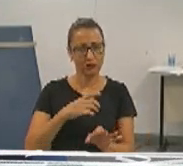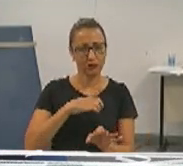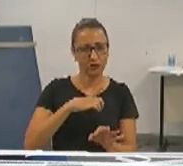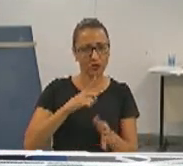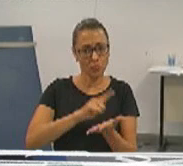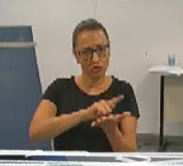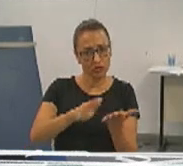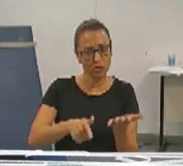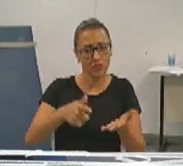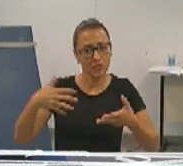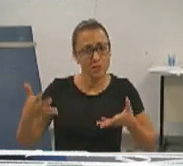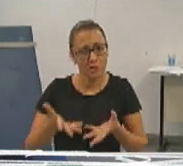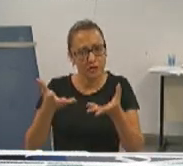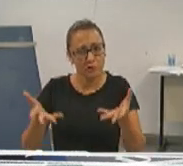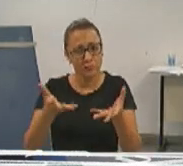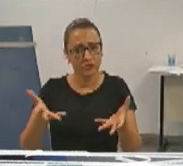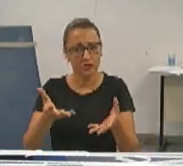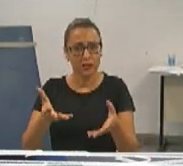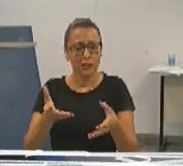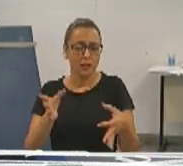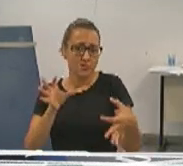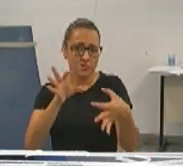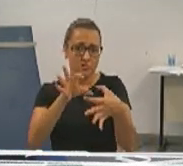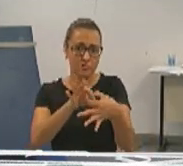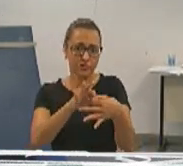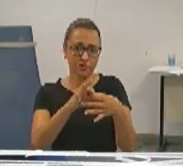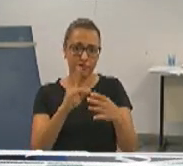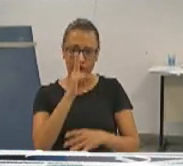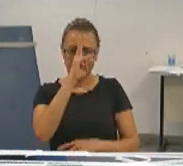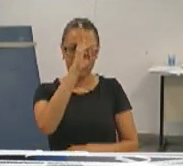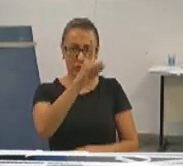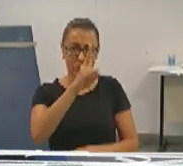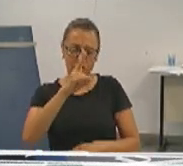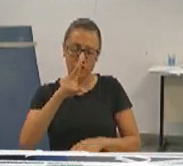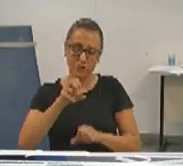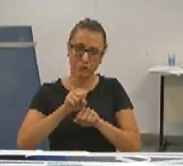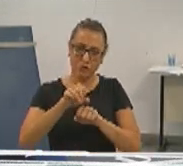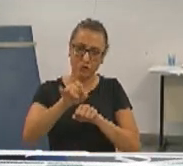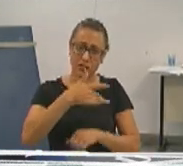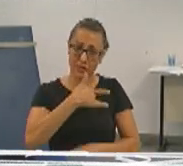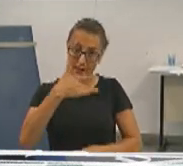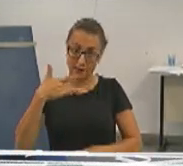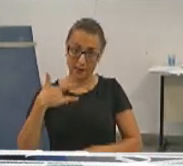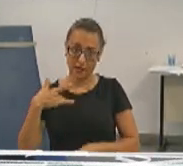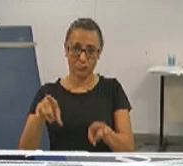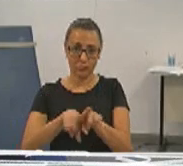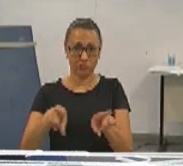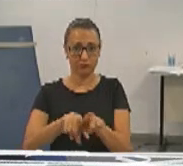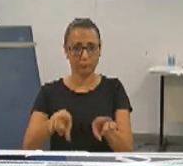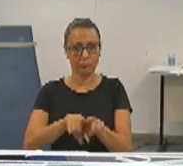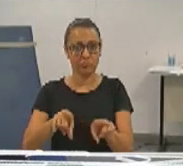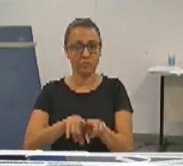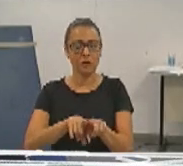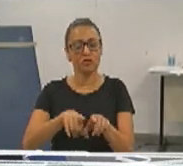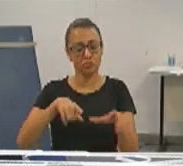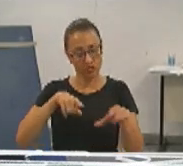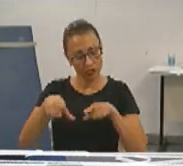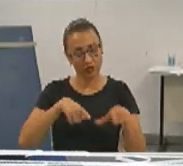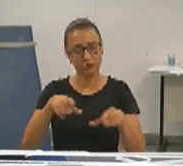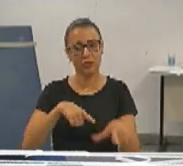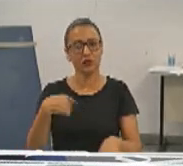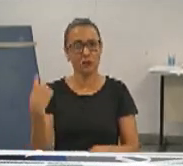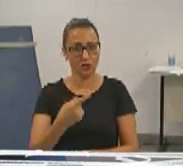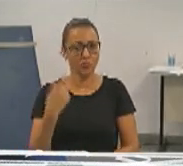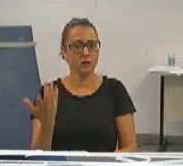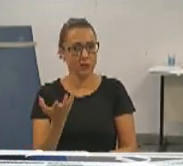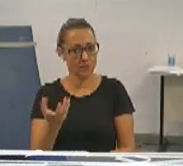tem promovido, no sentido de fortalecer e incentivar ações no âmbito da saúde, é uma das nossas ações que nós pretendemos